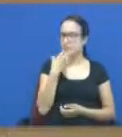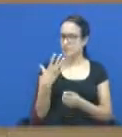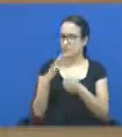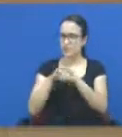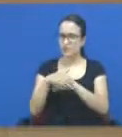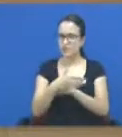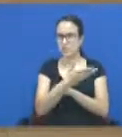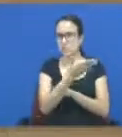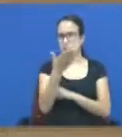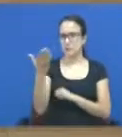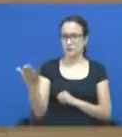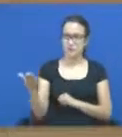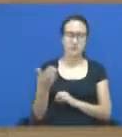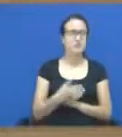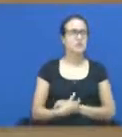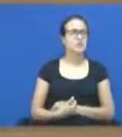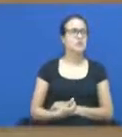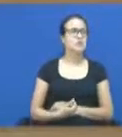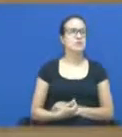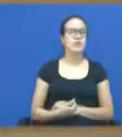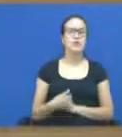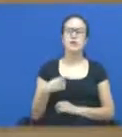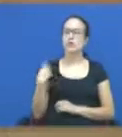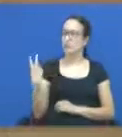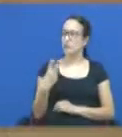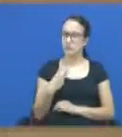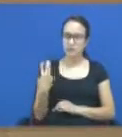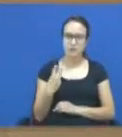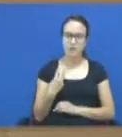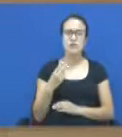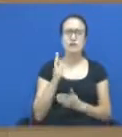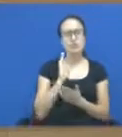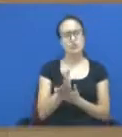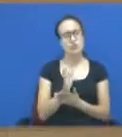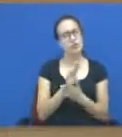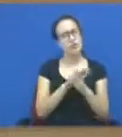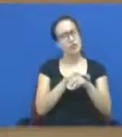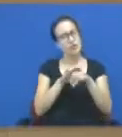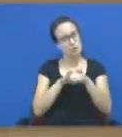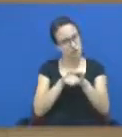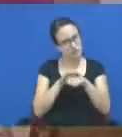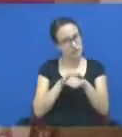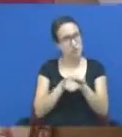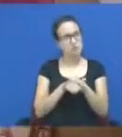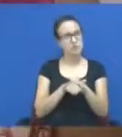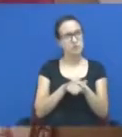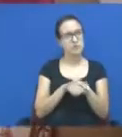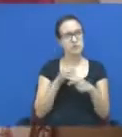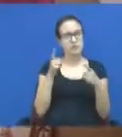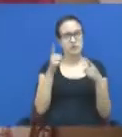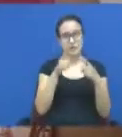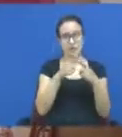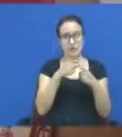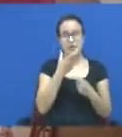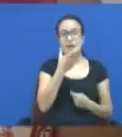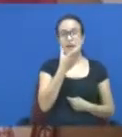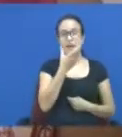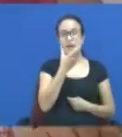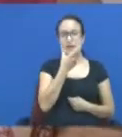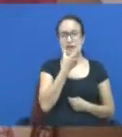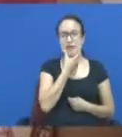todos. Então, nós conversamos durante o intervalo e ficou assim decidido. Érica Monteiro, presidente da